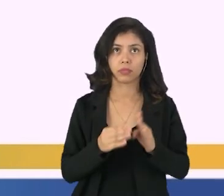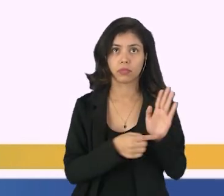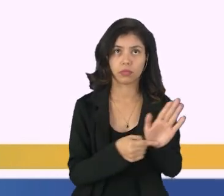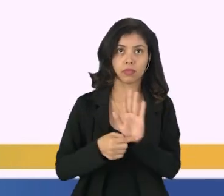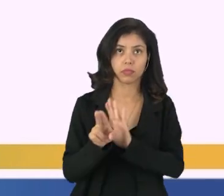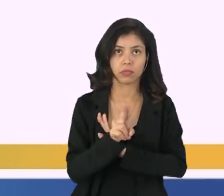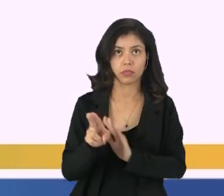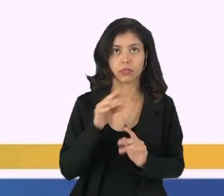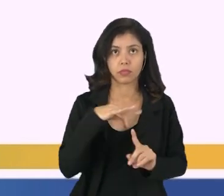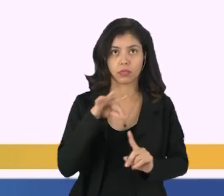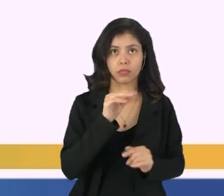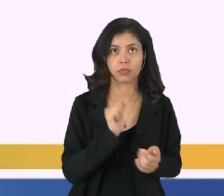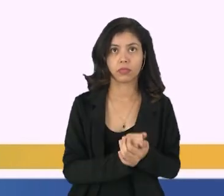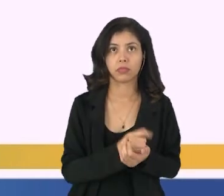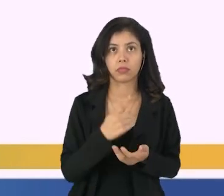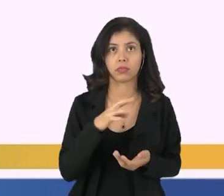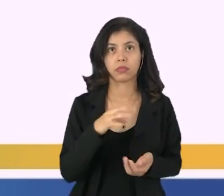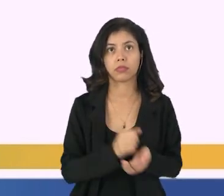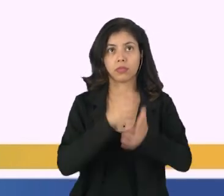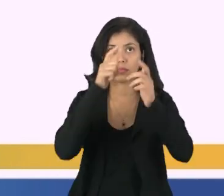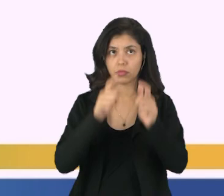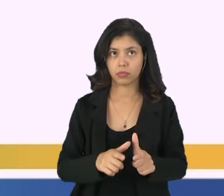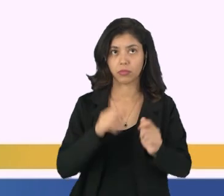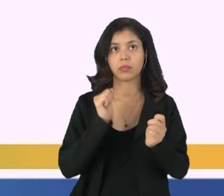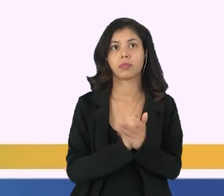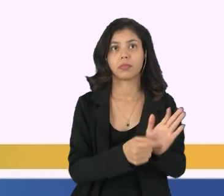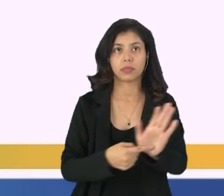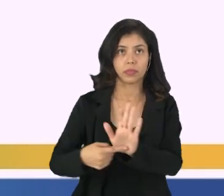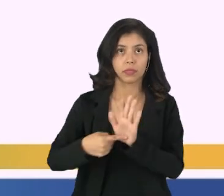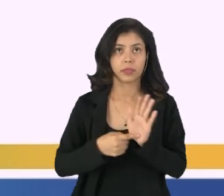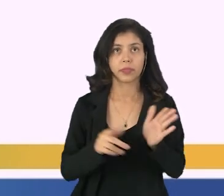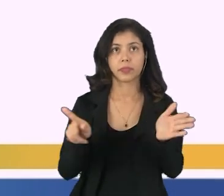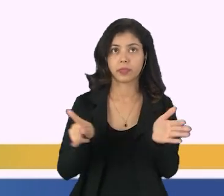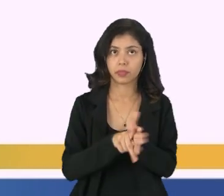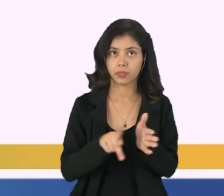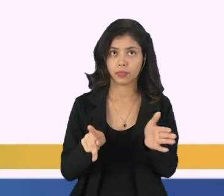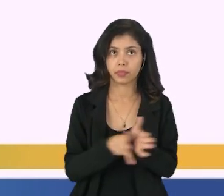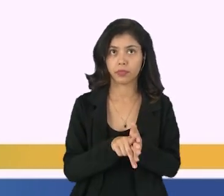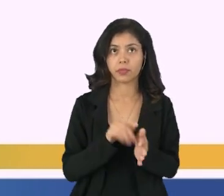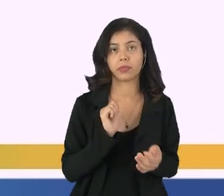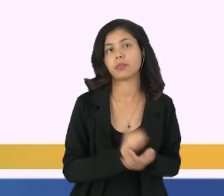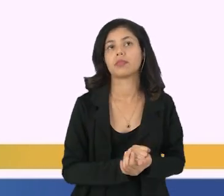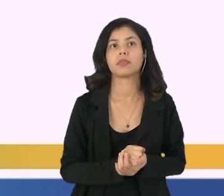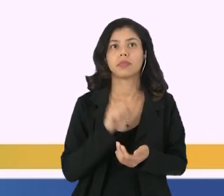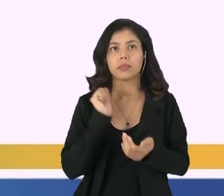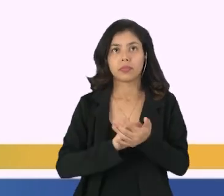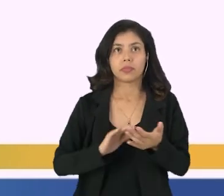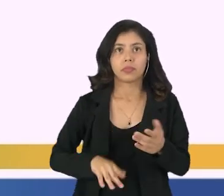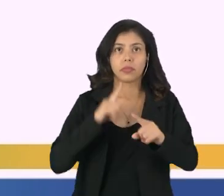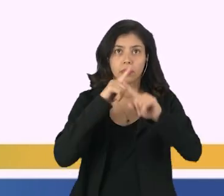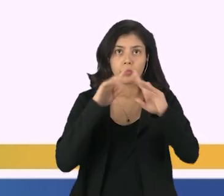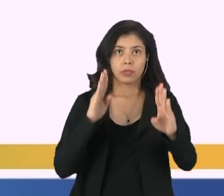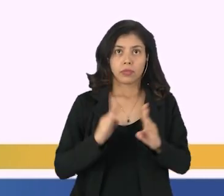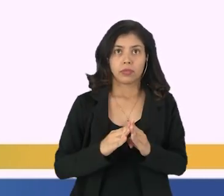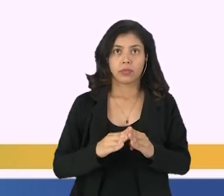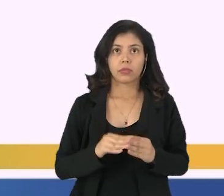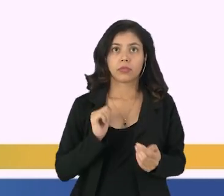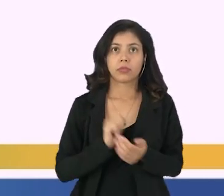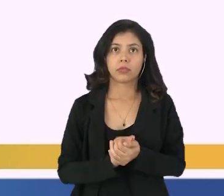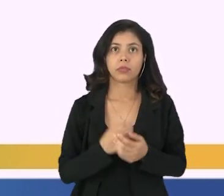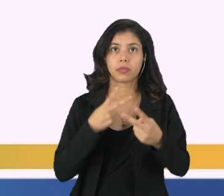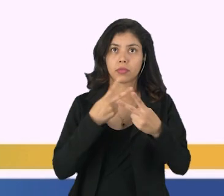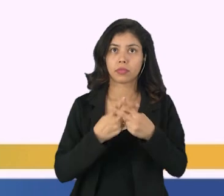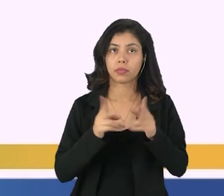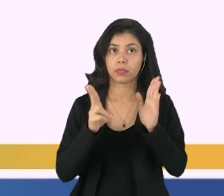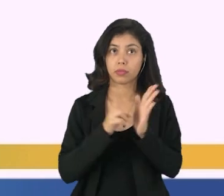que indicavam o nome do santo padroeiro de uma localidade e representou o papel exercido pela Igreja